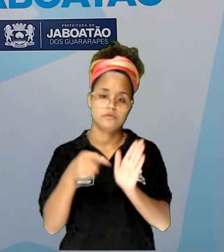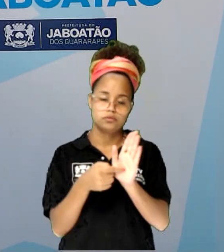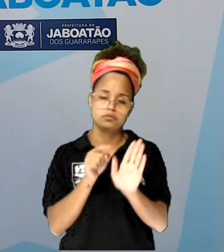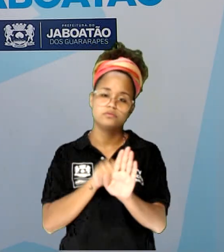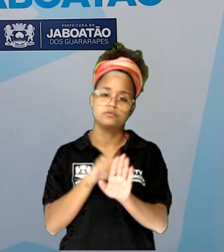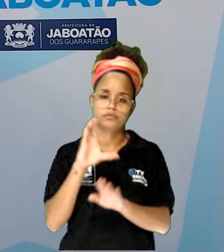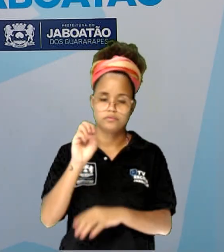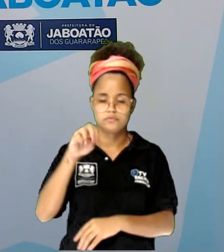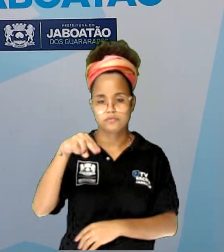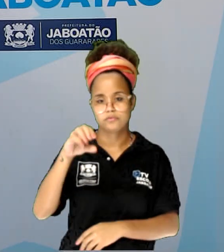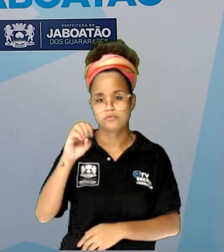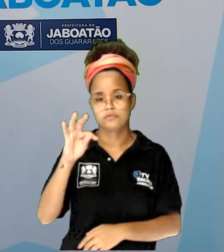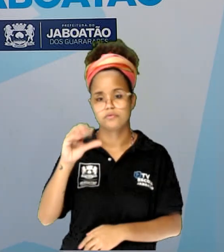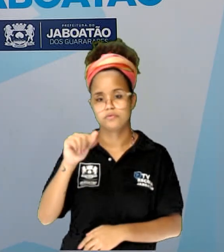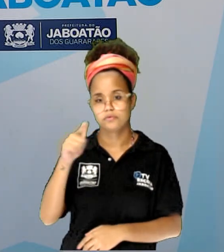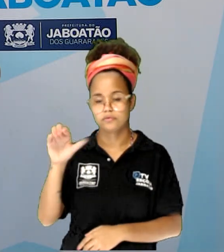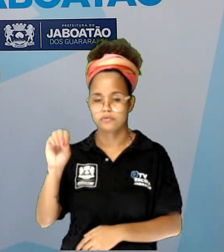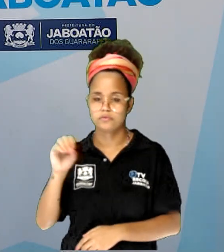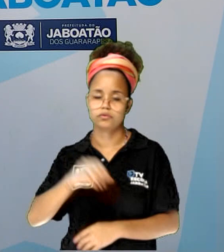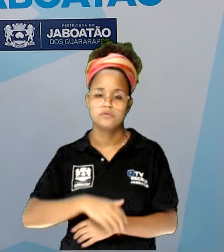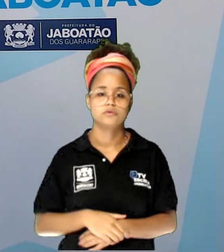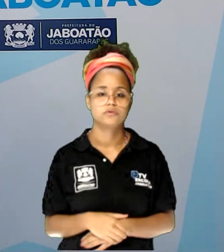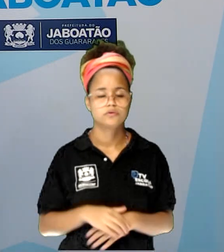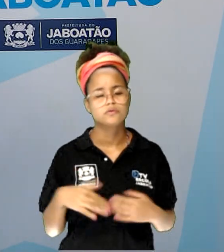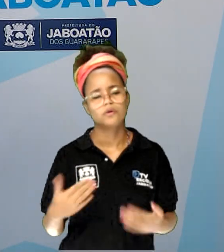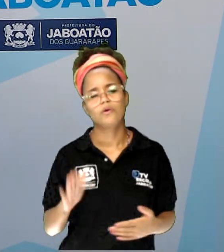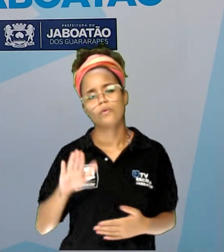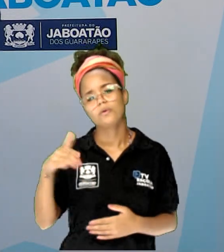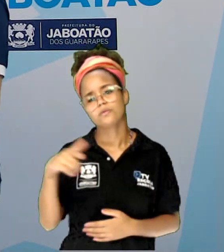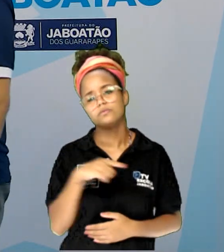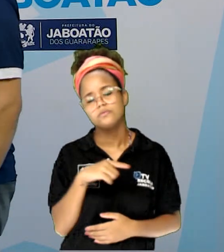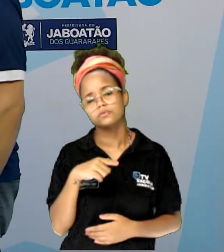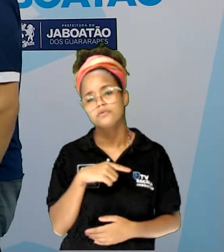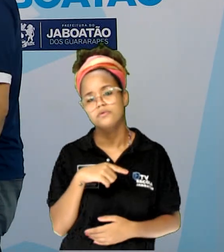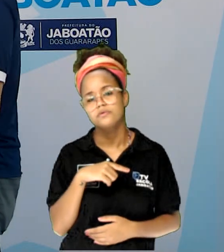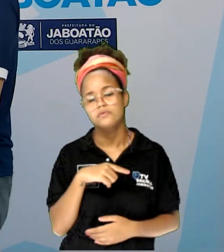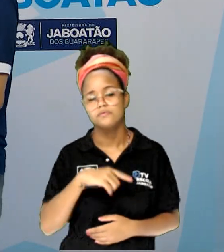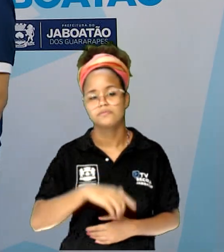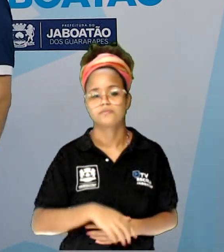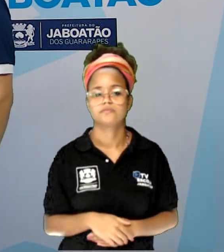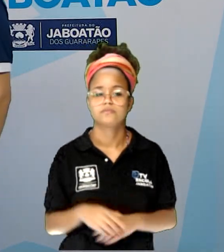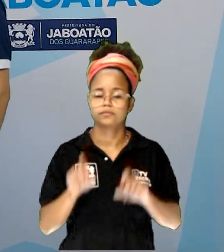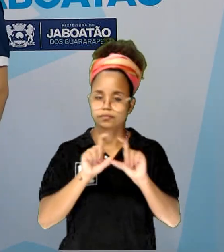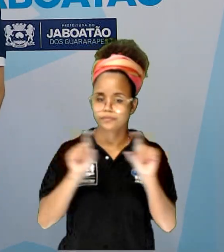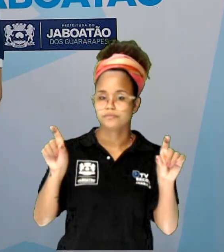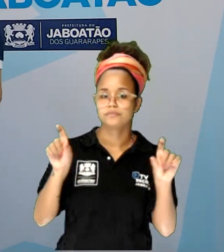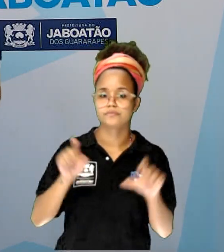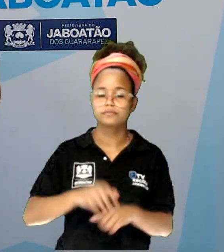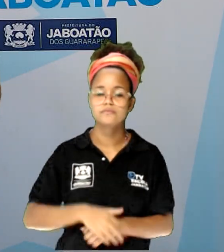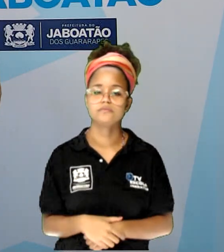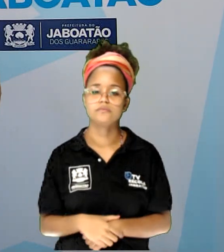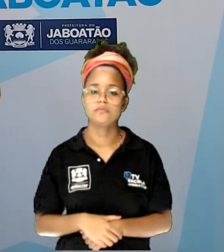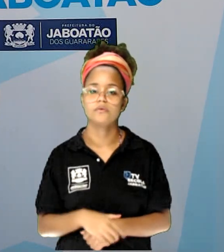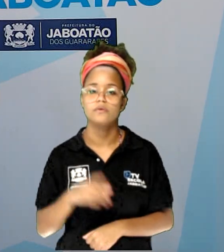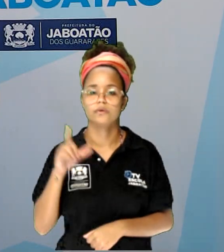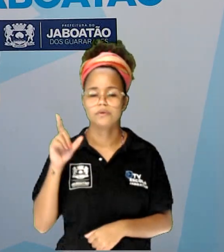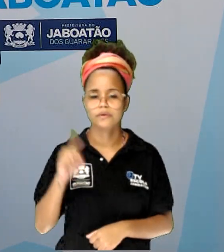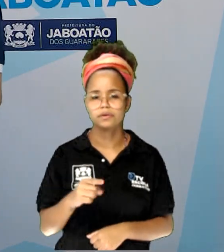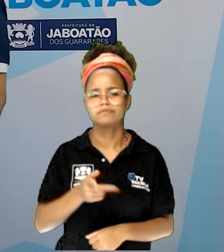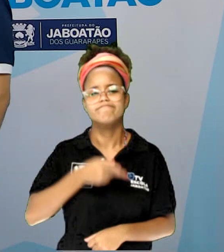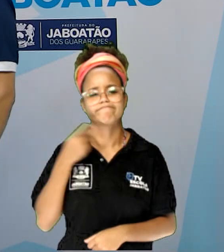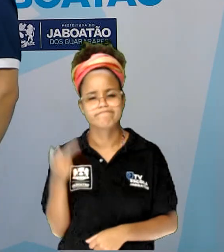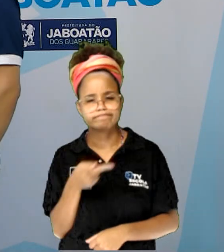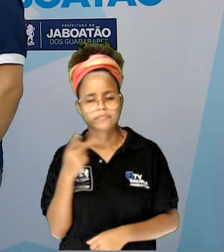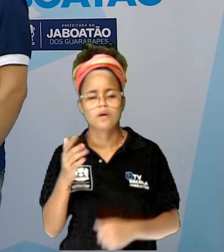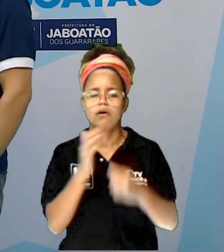né, o sentido figurado. E aí quando a gente encontra esse item em que fala era um comentado mito